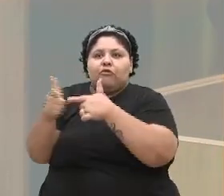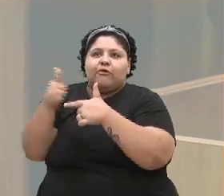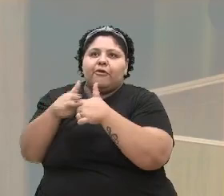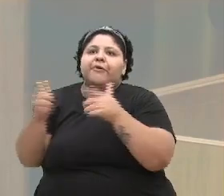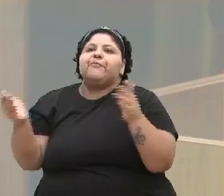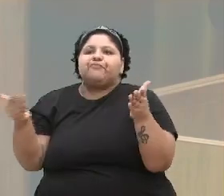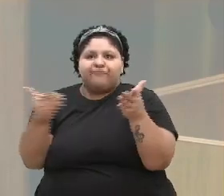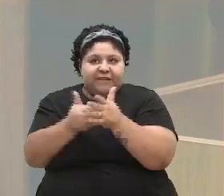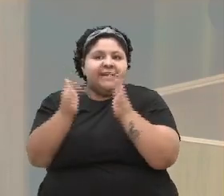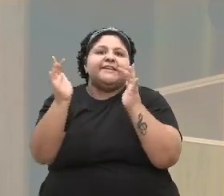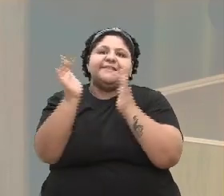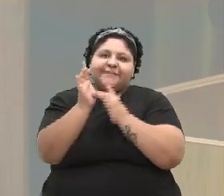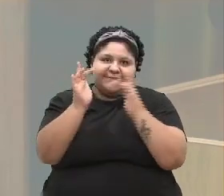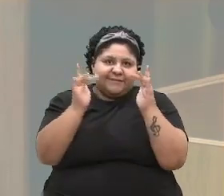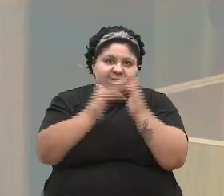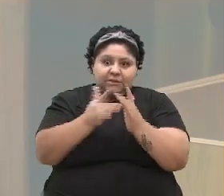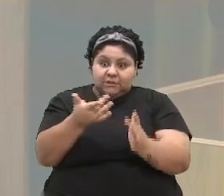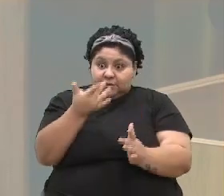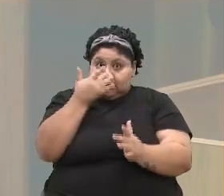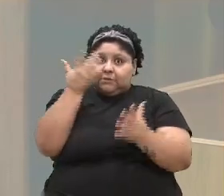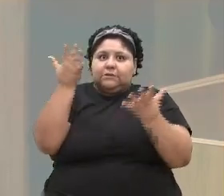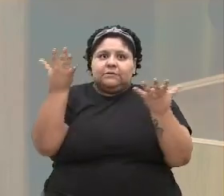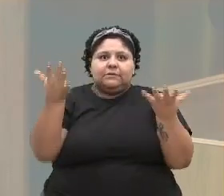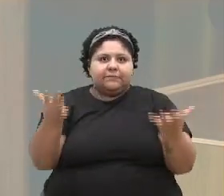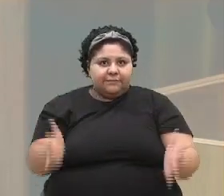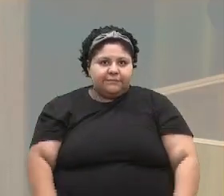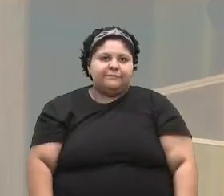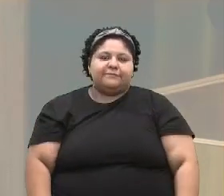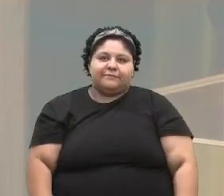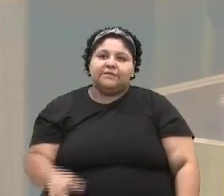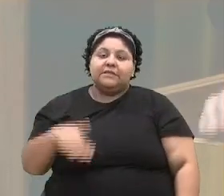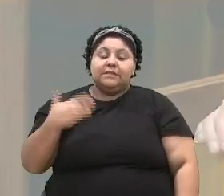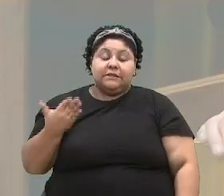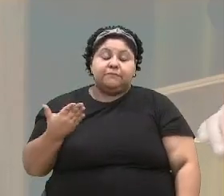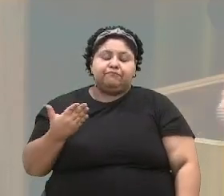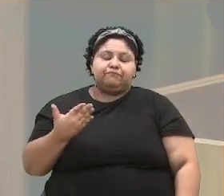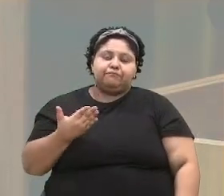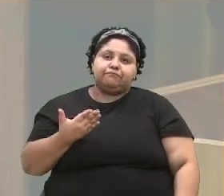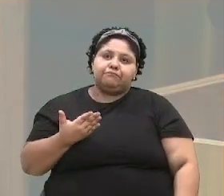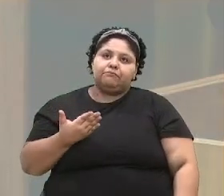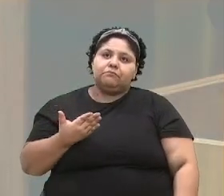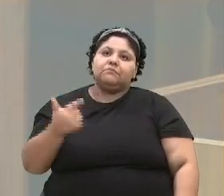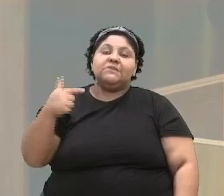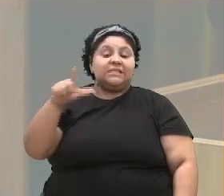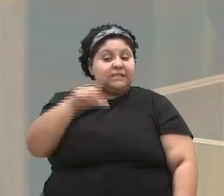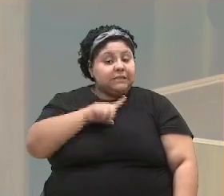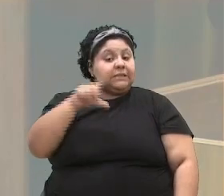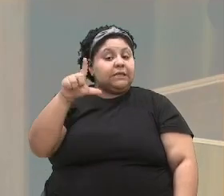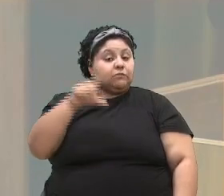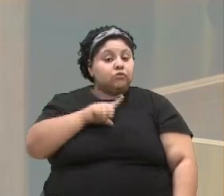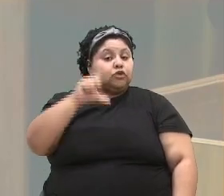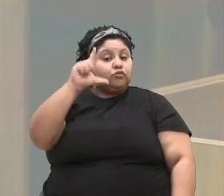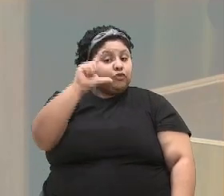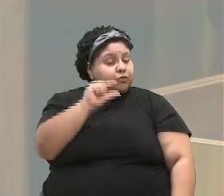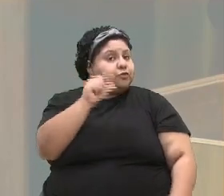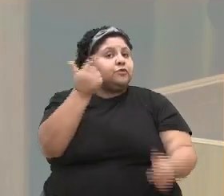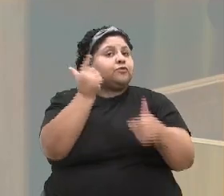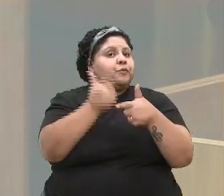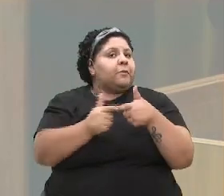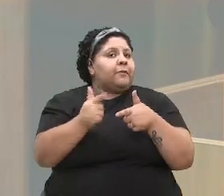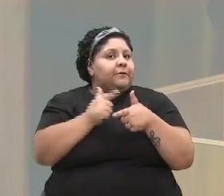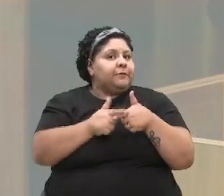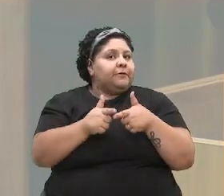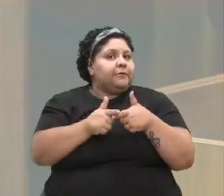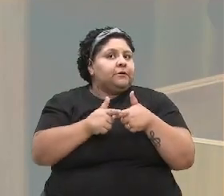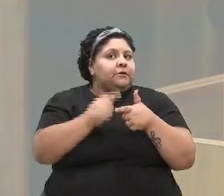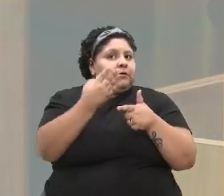Cristo está apavorado. Então, assim, temos que minimizar os problemas. E